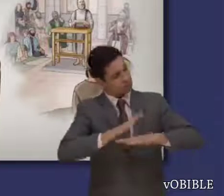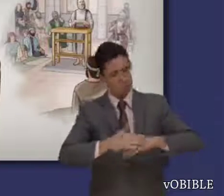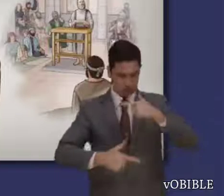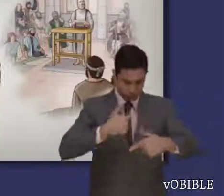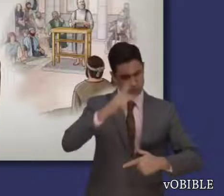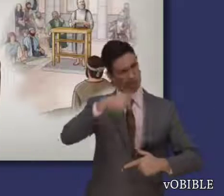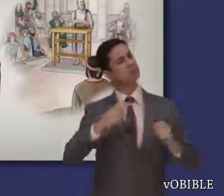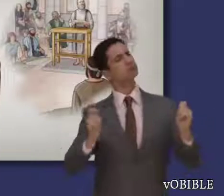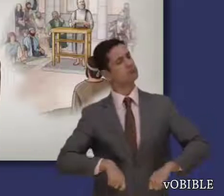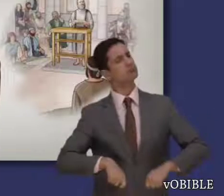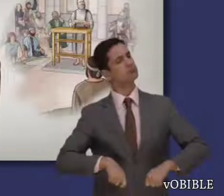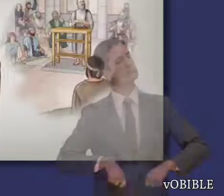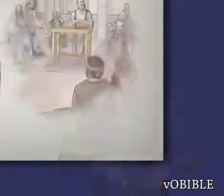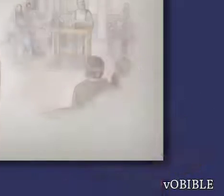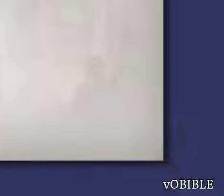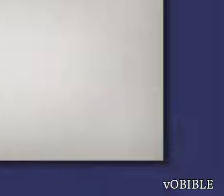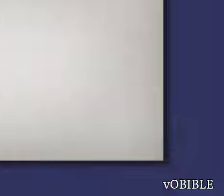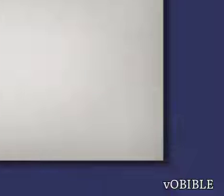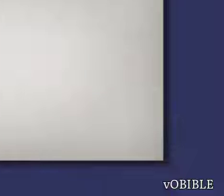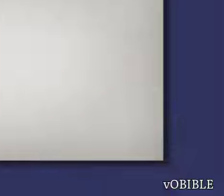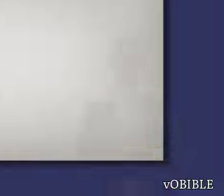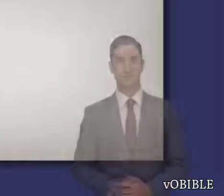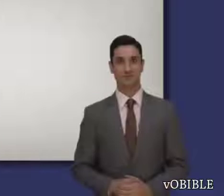peso financeiro para eles.